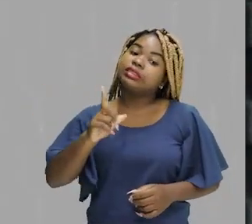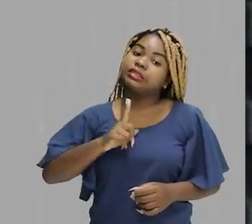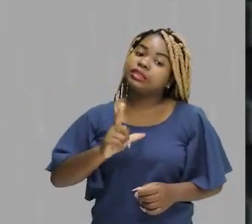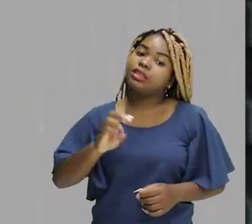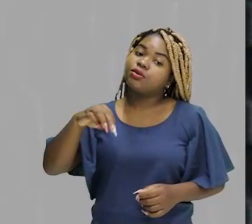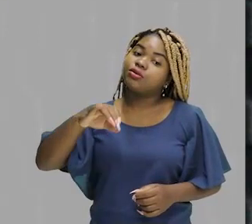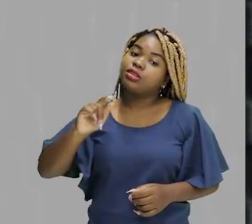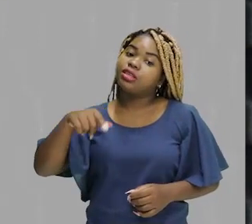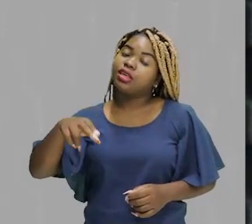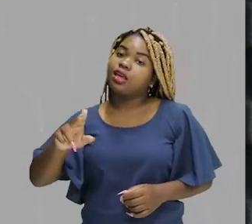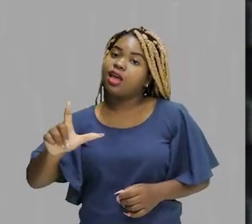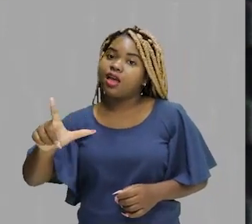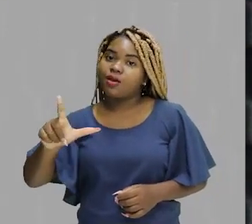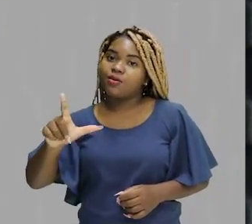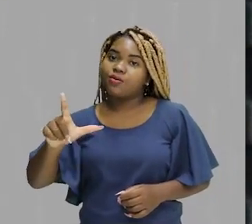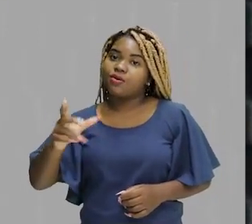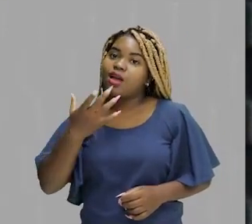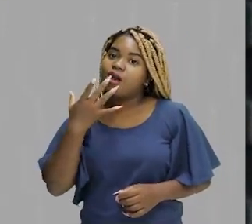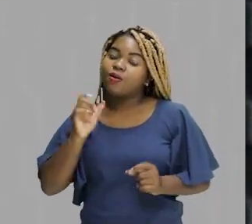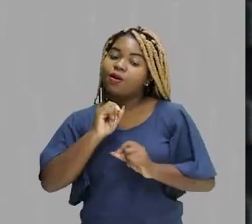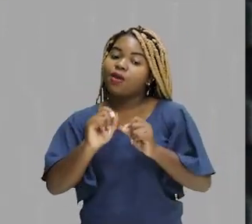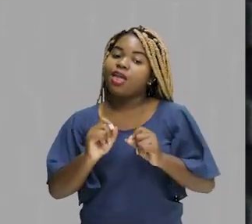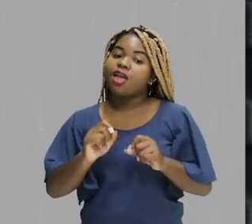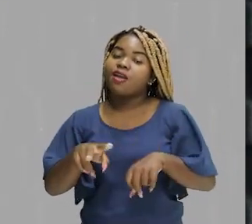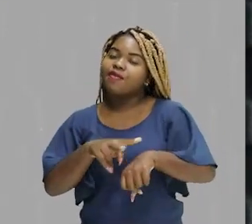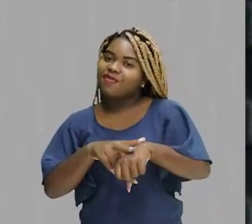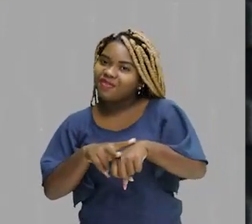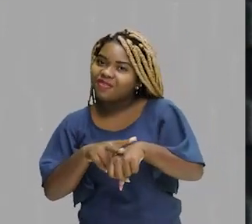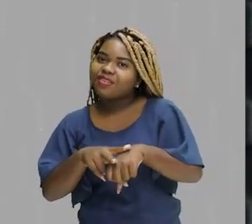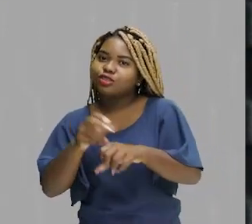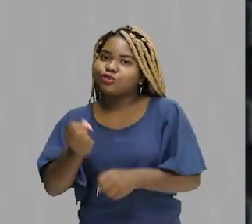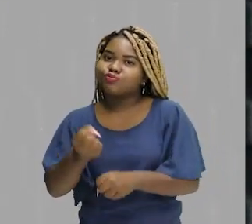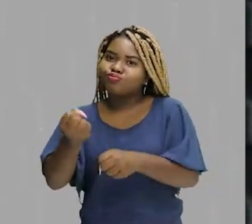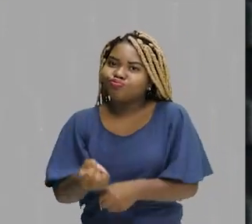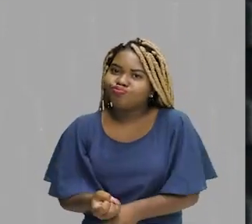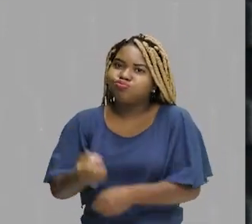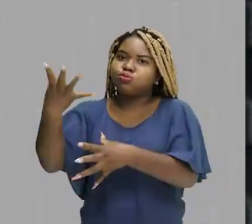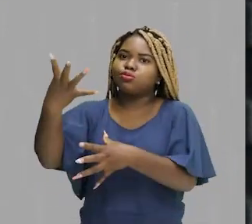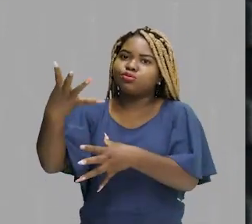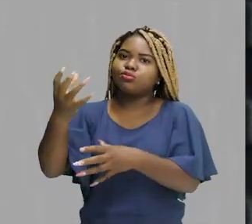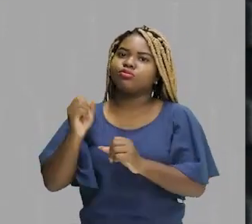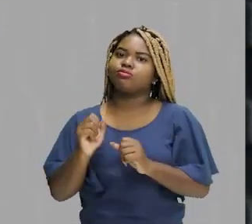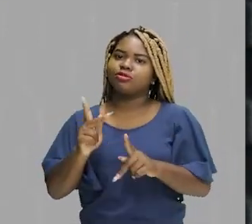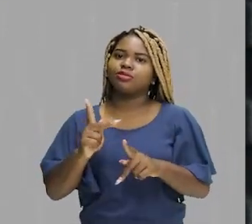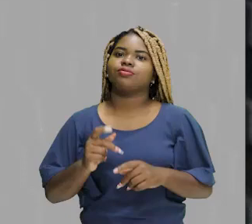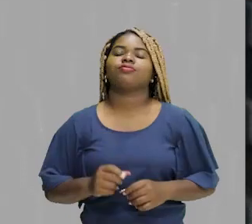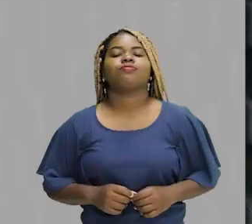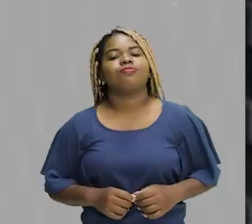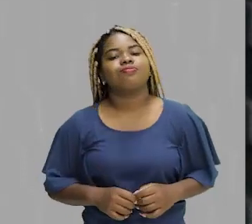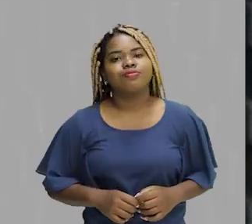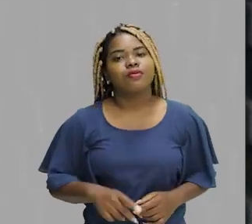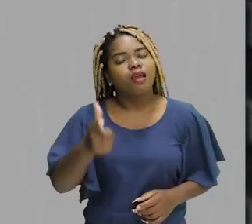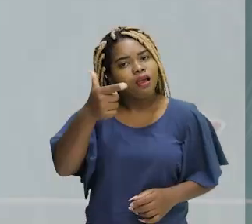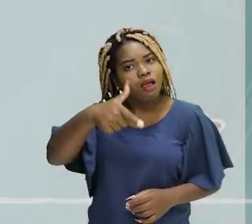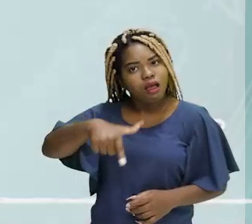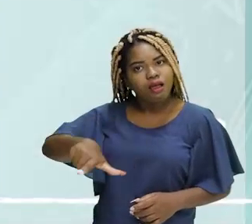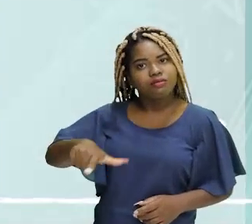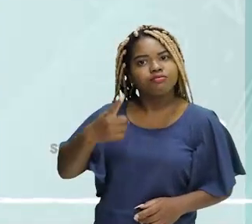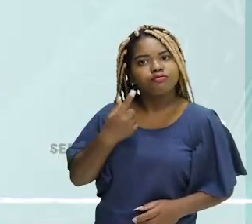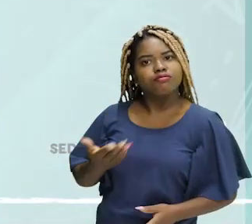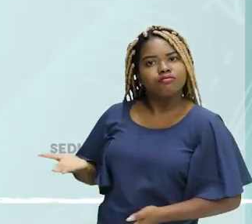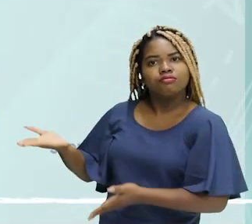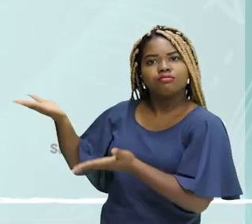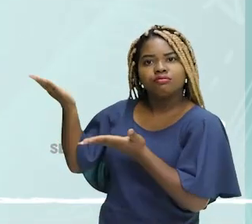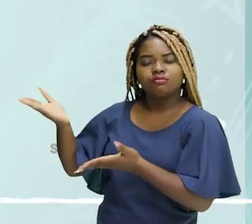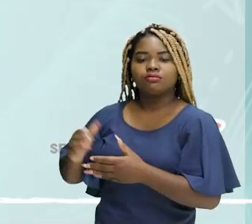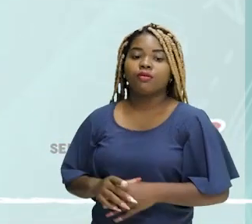níquel, vai dar a coloração verde aos fogos de artifício. Show de bola? Então vamos continuar. Agora nós